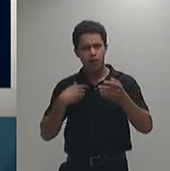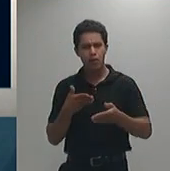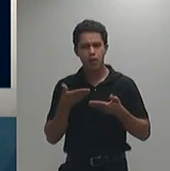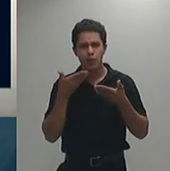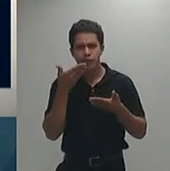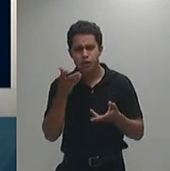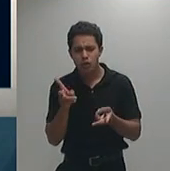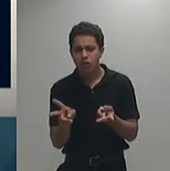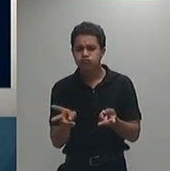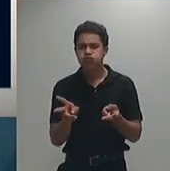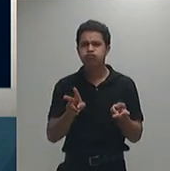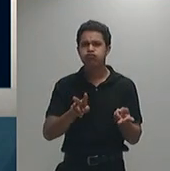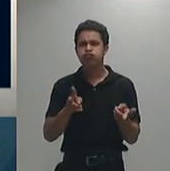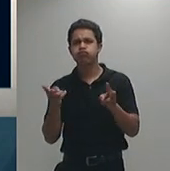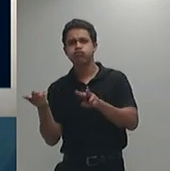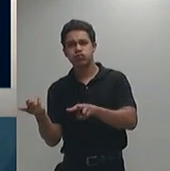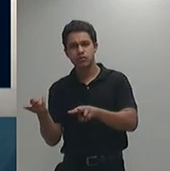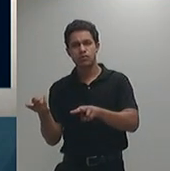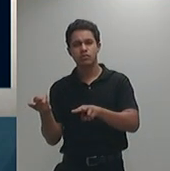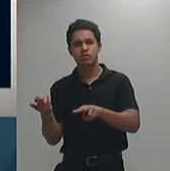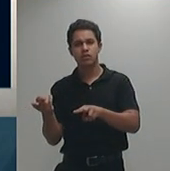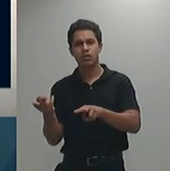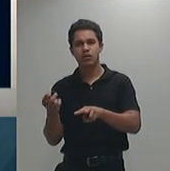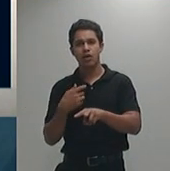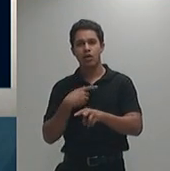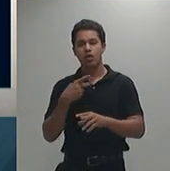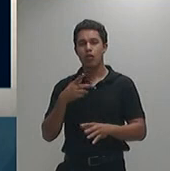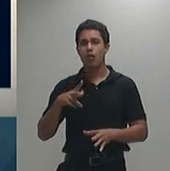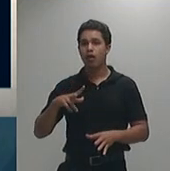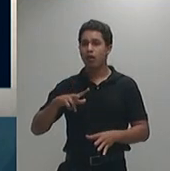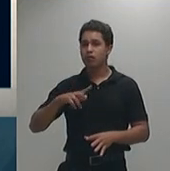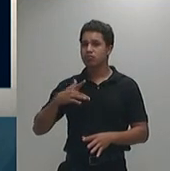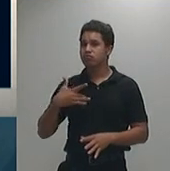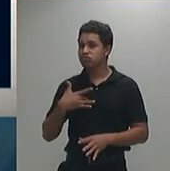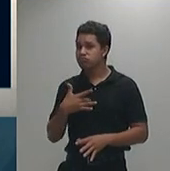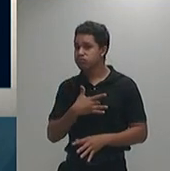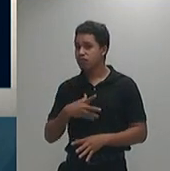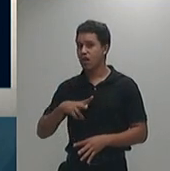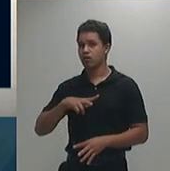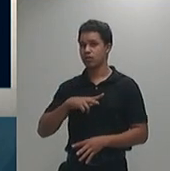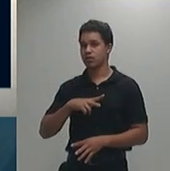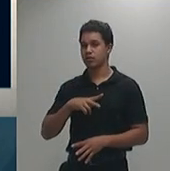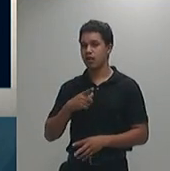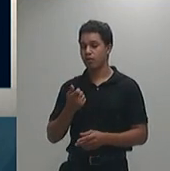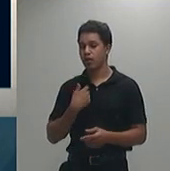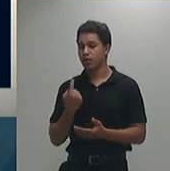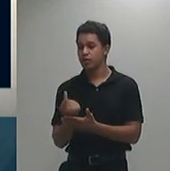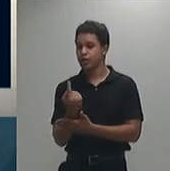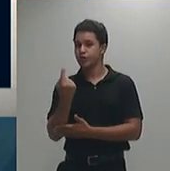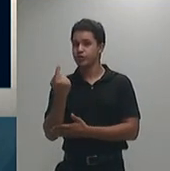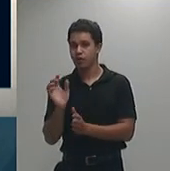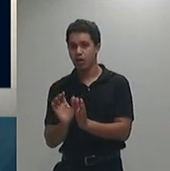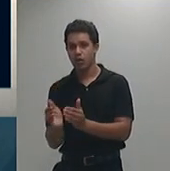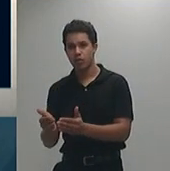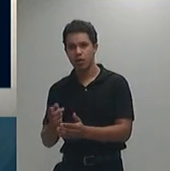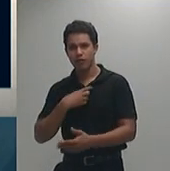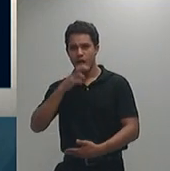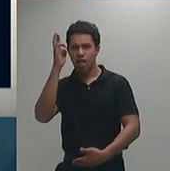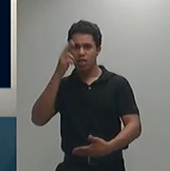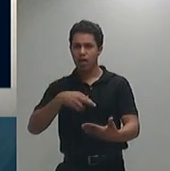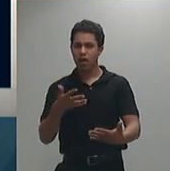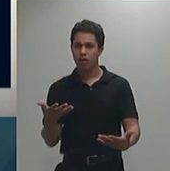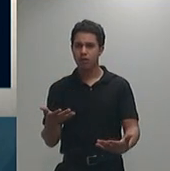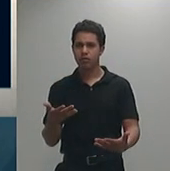imigração do plano coletivo por adesão para o plano individual que lhe foi negado pela de mudada